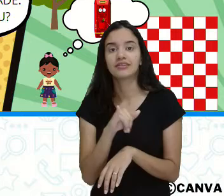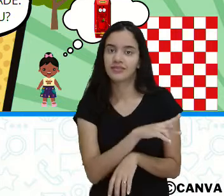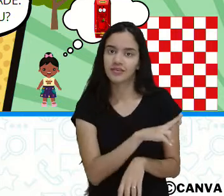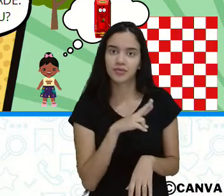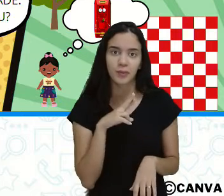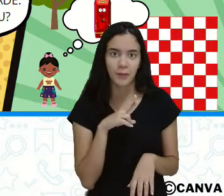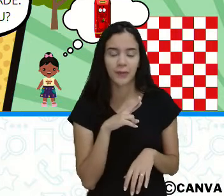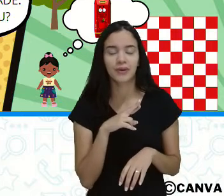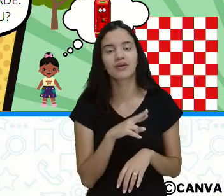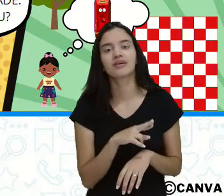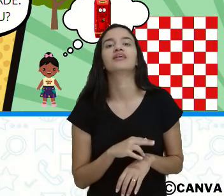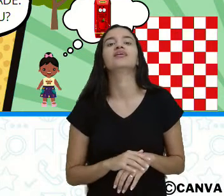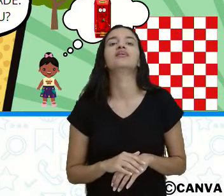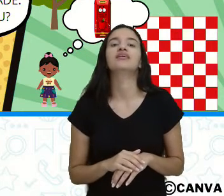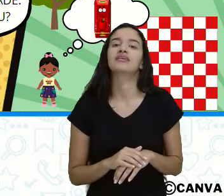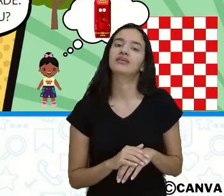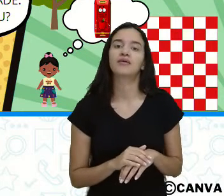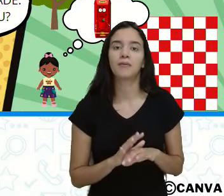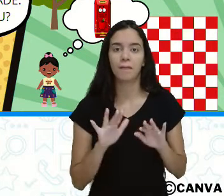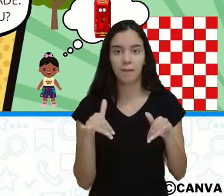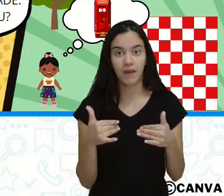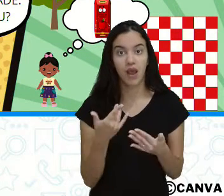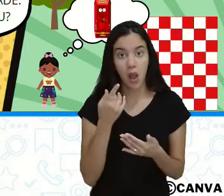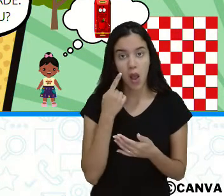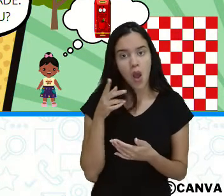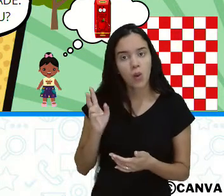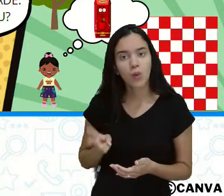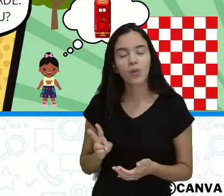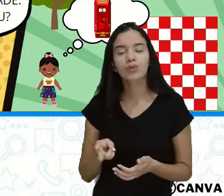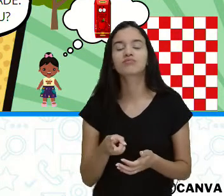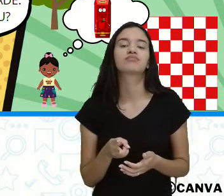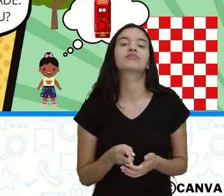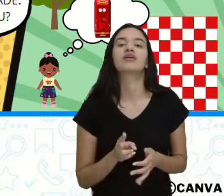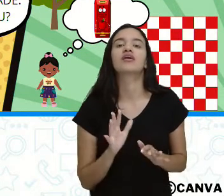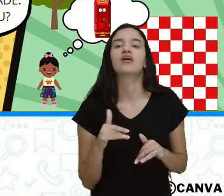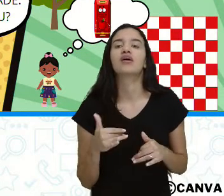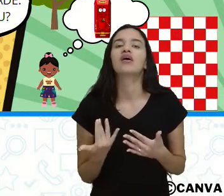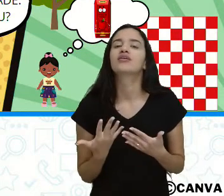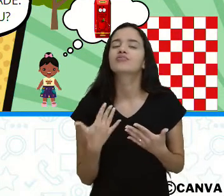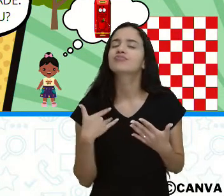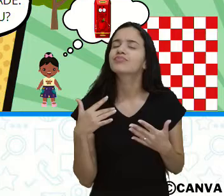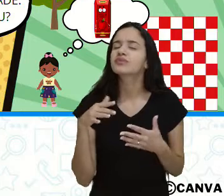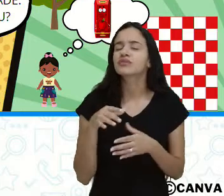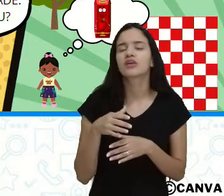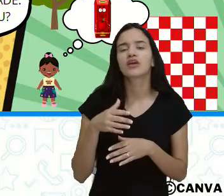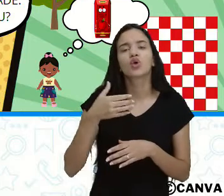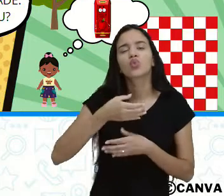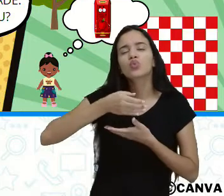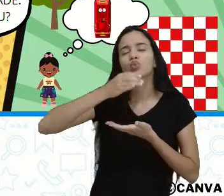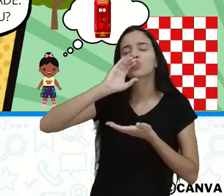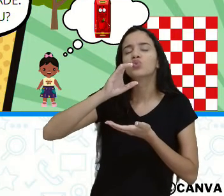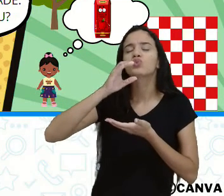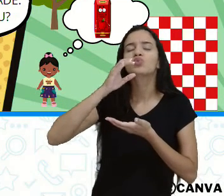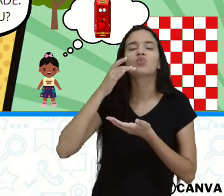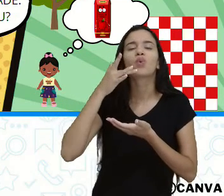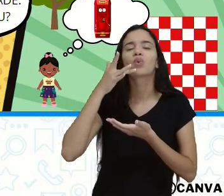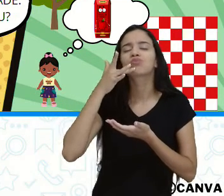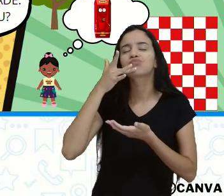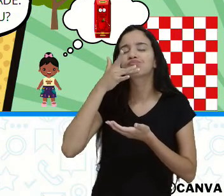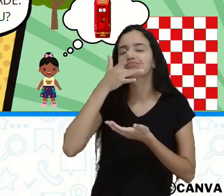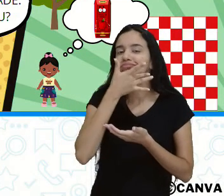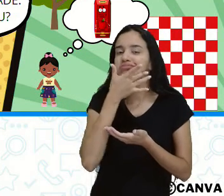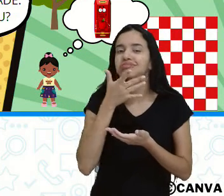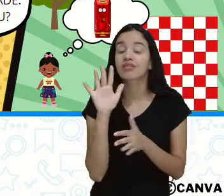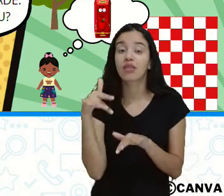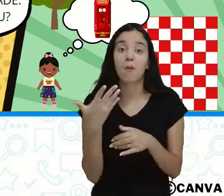chamar, tá certo? Com certeza, professora Kátia. Então, continuando. Que suco de morango delicioso. E aí a